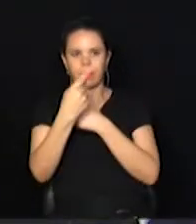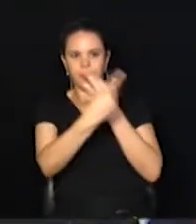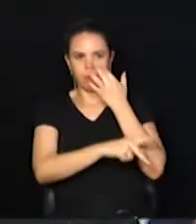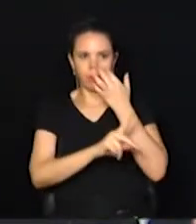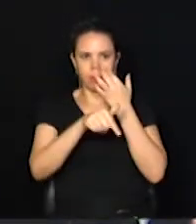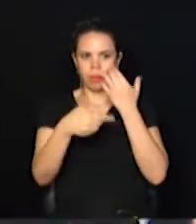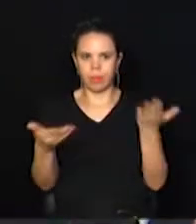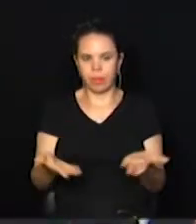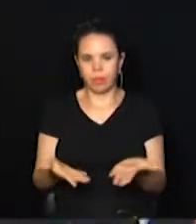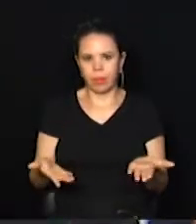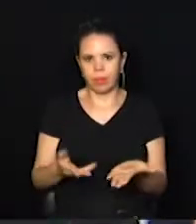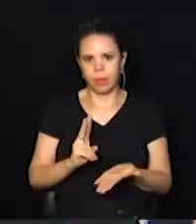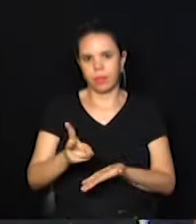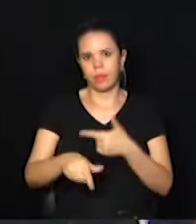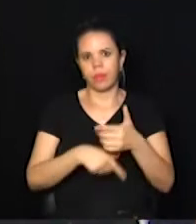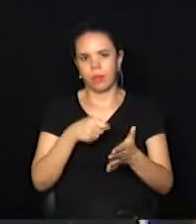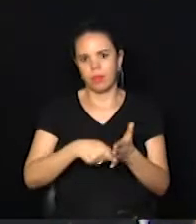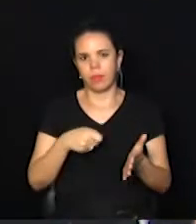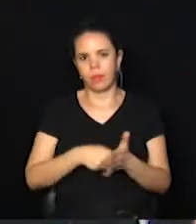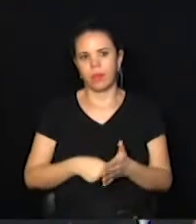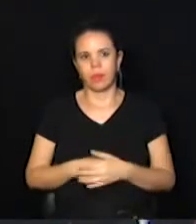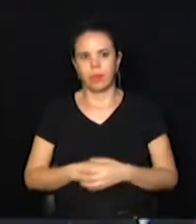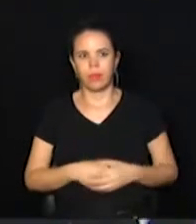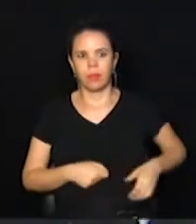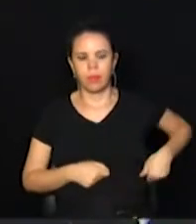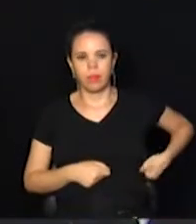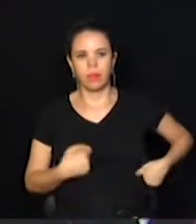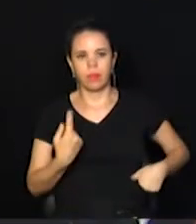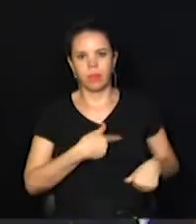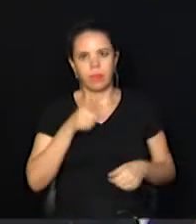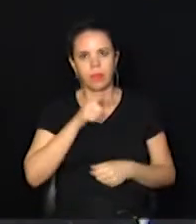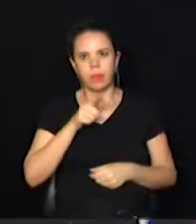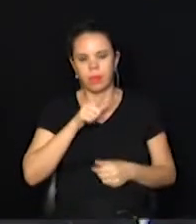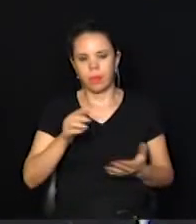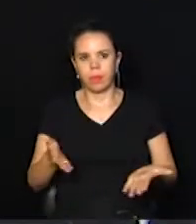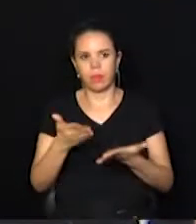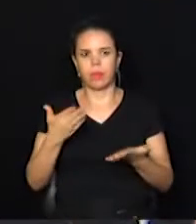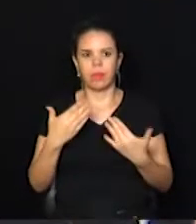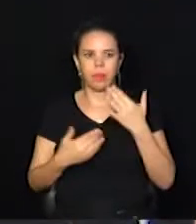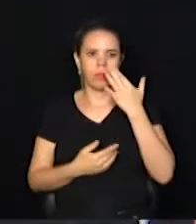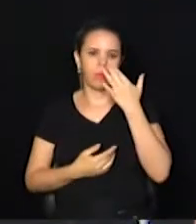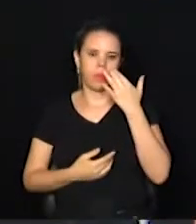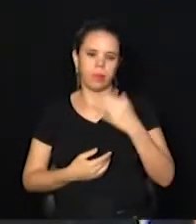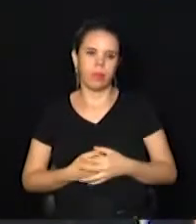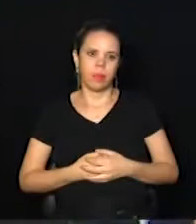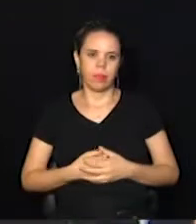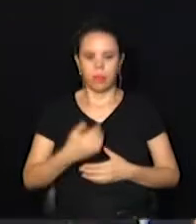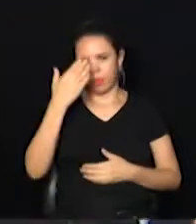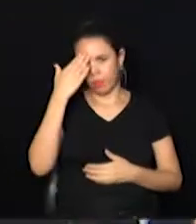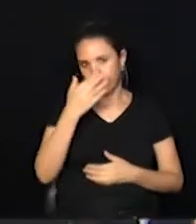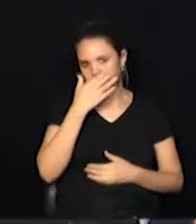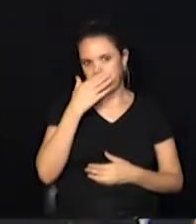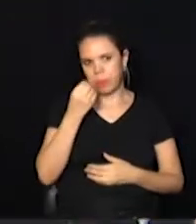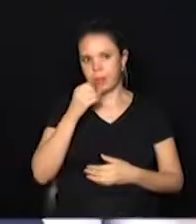sucessora dele, de continuar as lutas, as pautas, para a gente conseguir contribuir nesse debate. Carlão, obrigada.